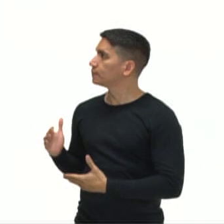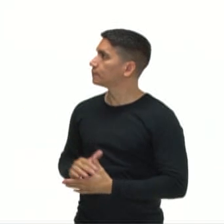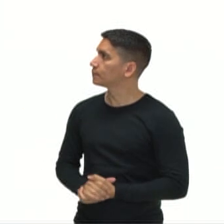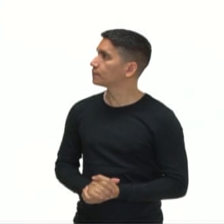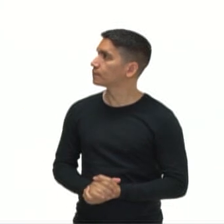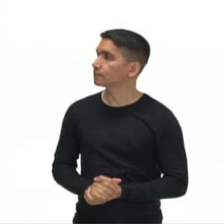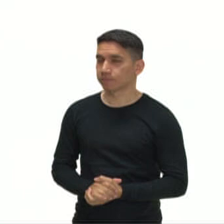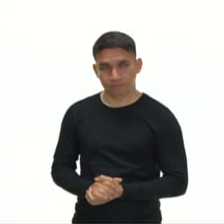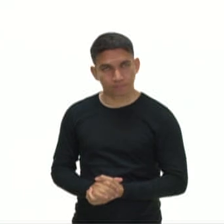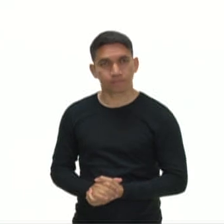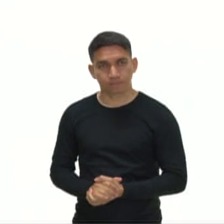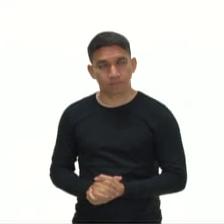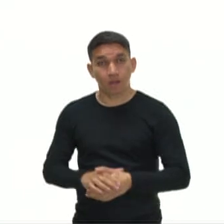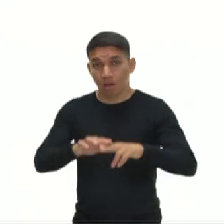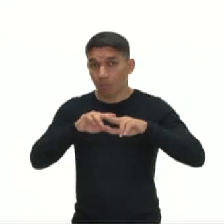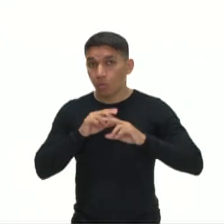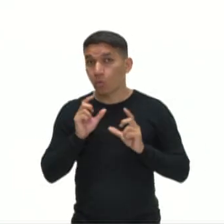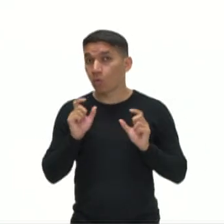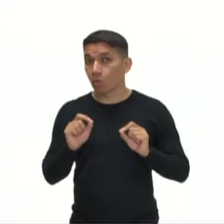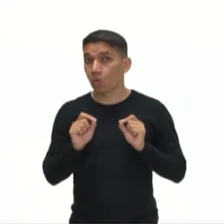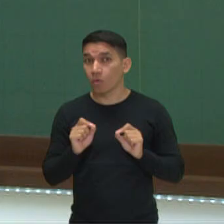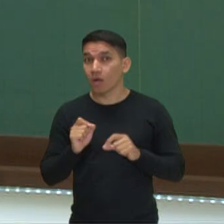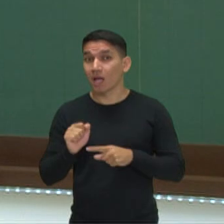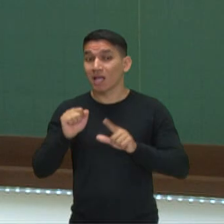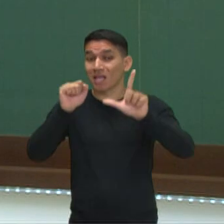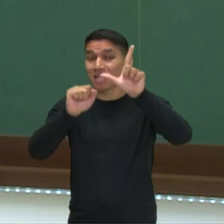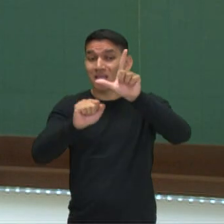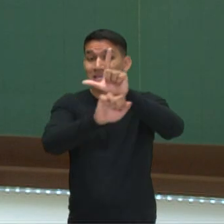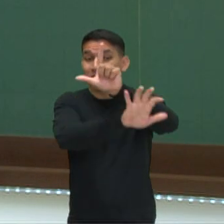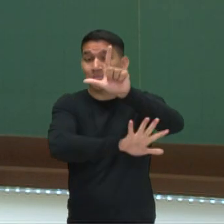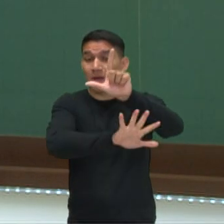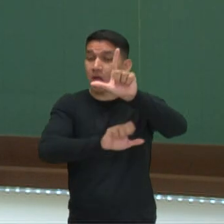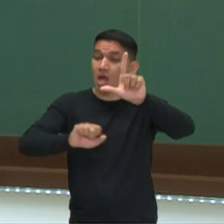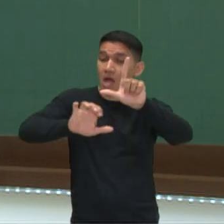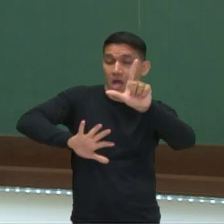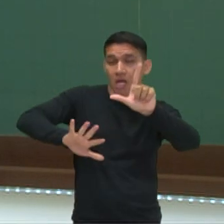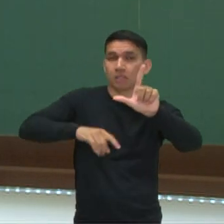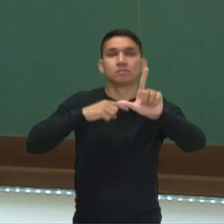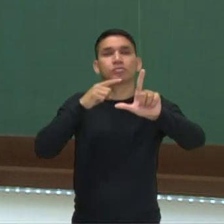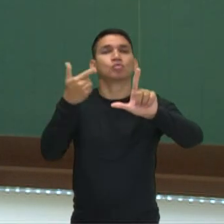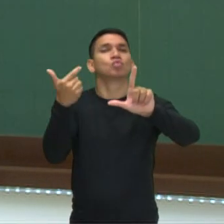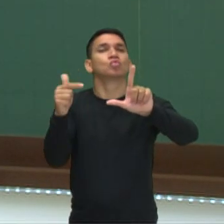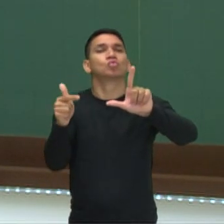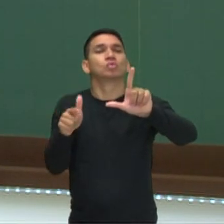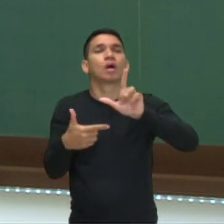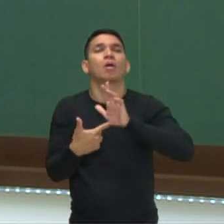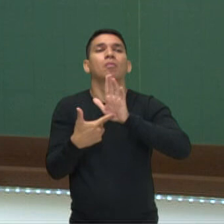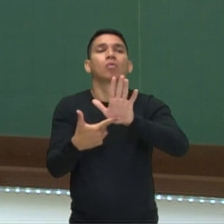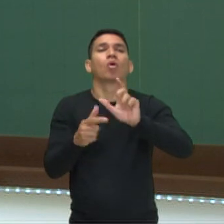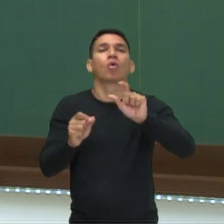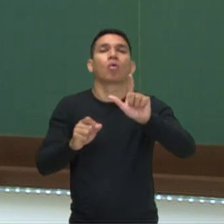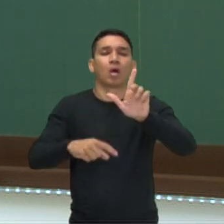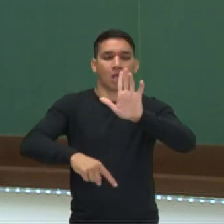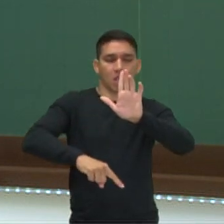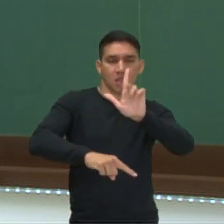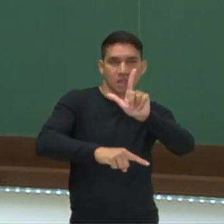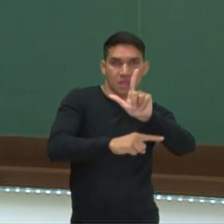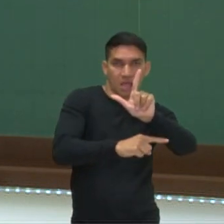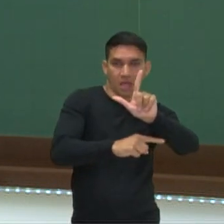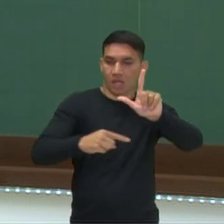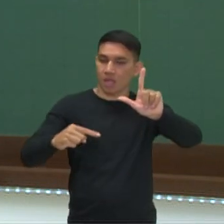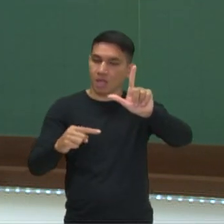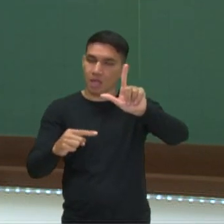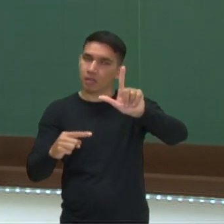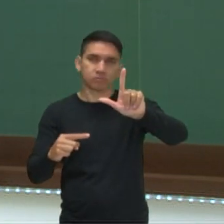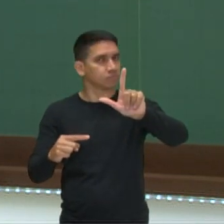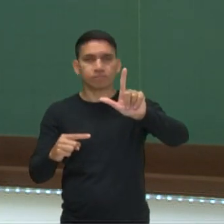quadrante. Então, não tem imagem no terceiro e quarto quadrante, que representa o negativo aqui, né? A